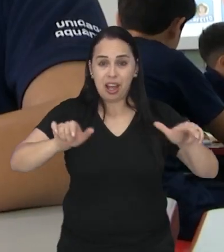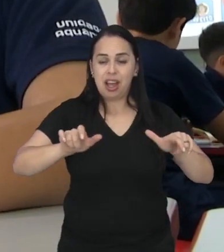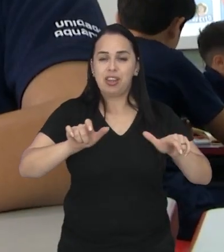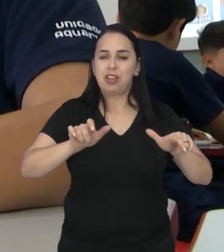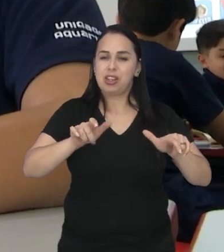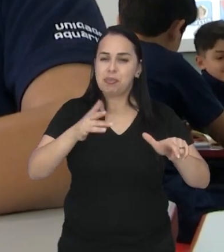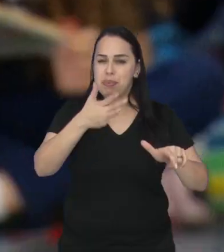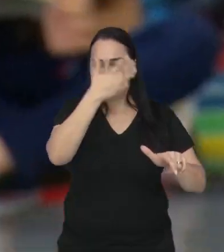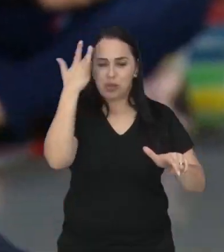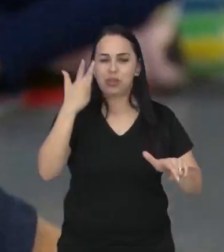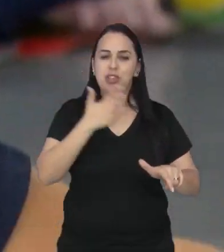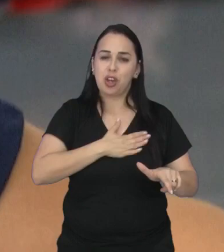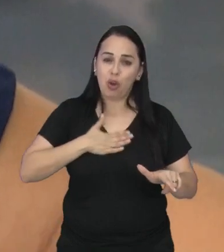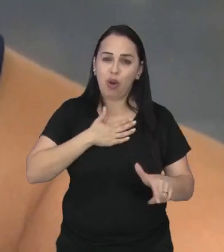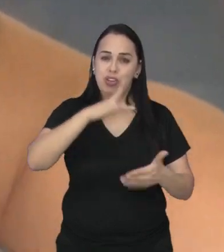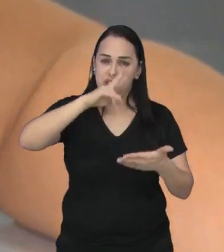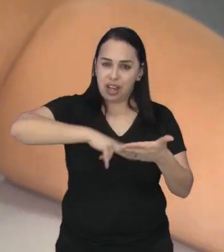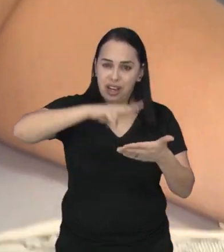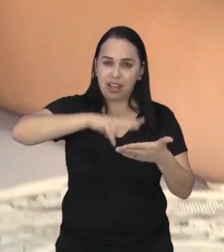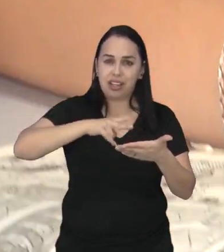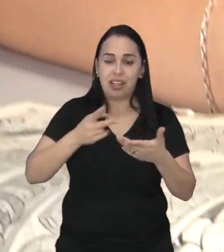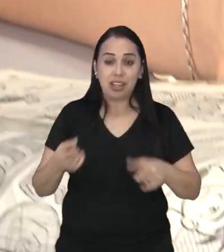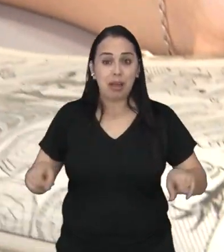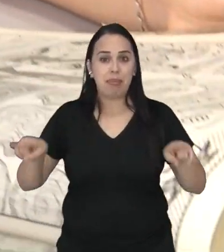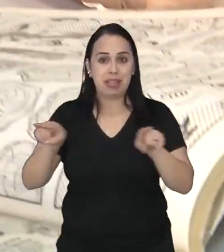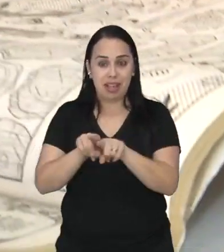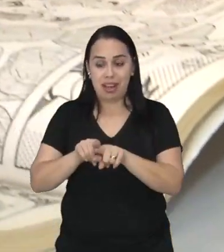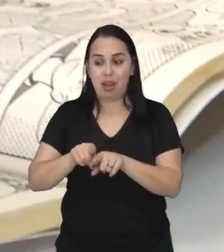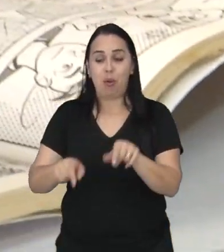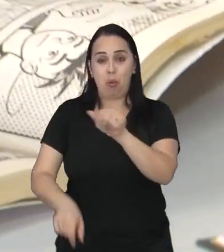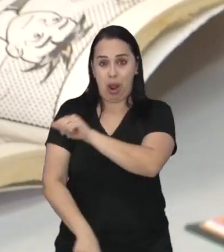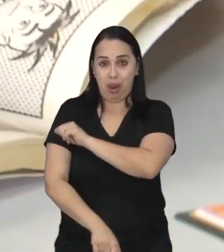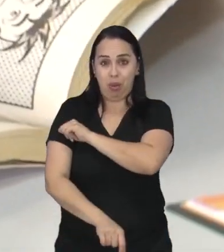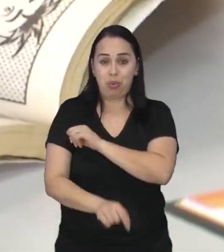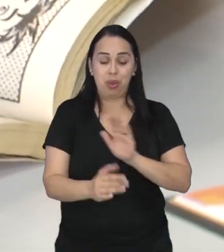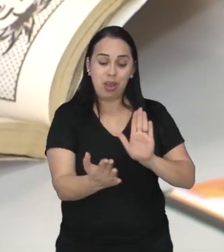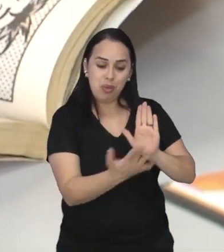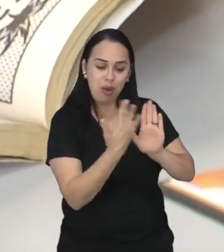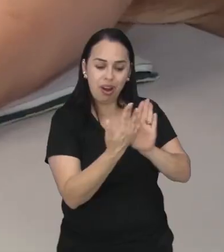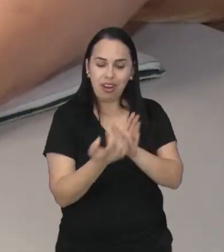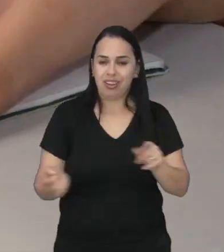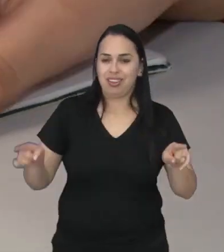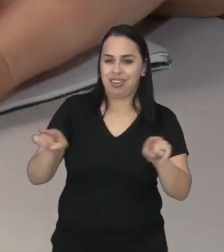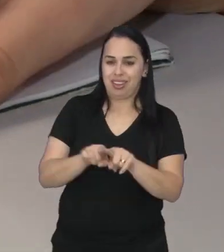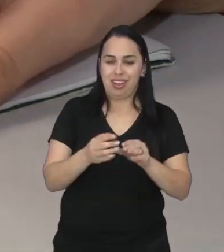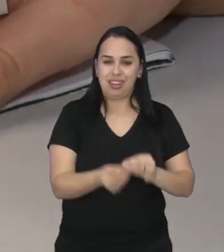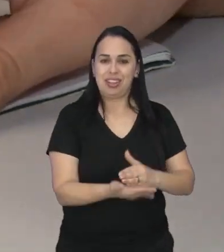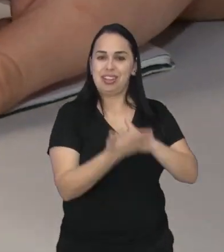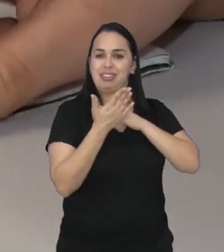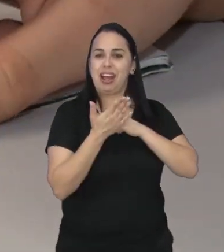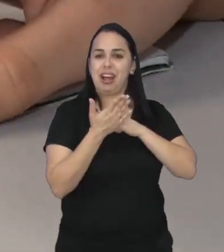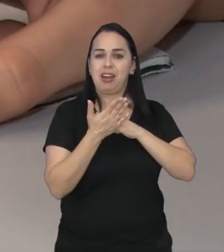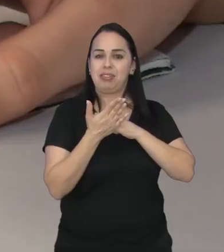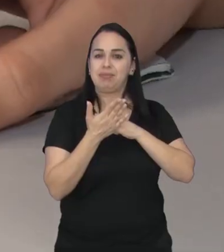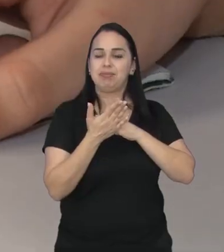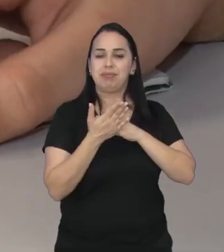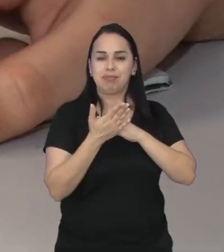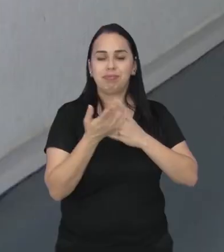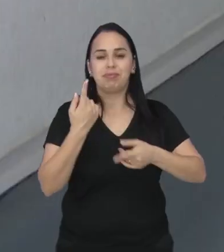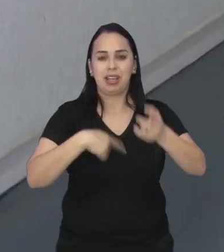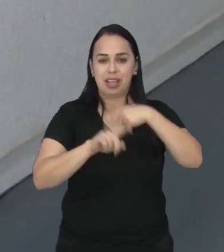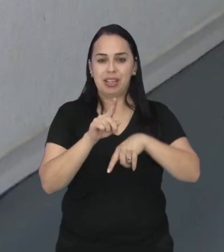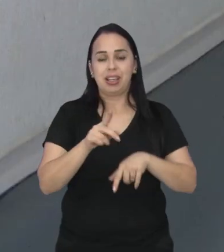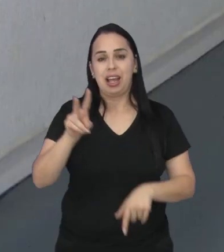todo esse público e que essa parceria prospere ainda mais. Afinal, o livro proporciona momentos únicos na